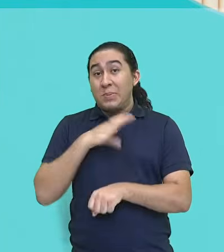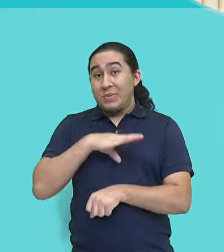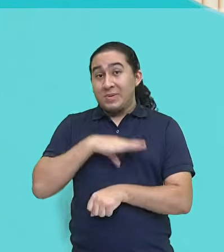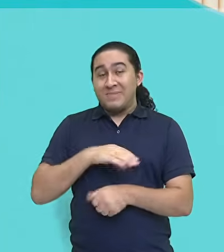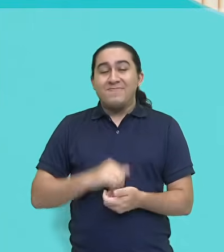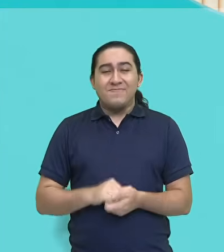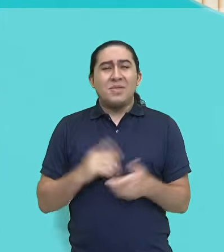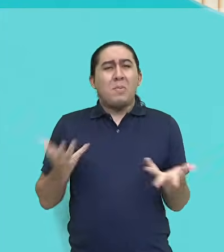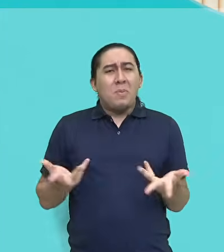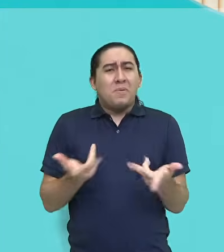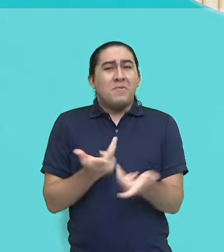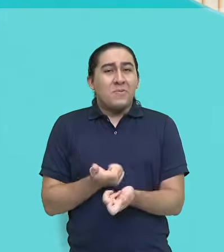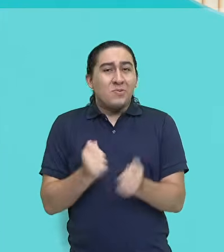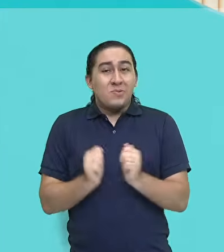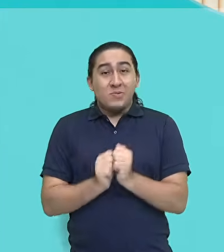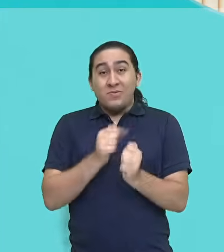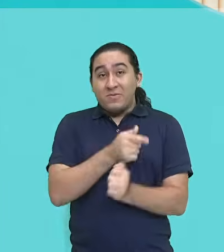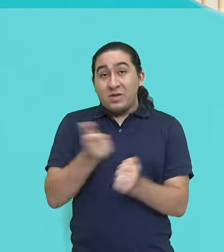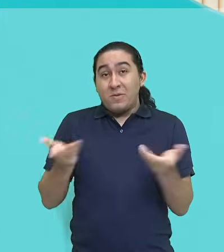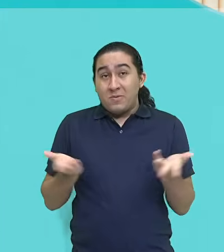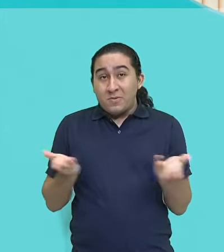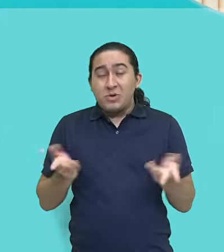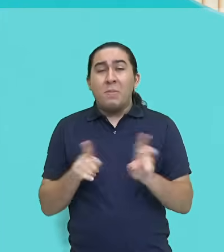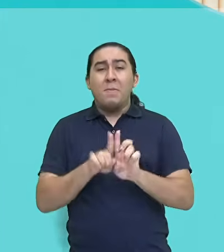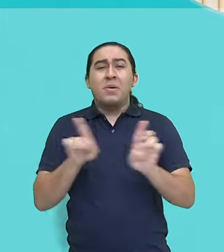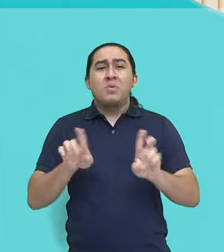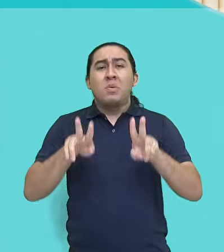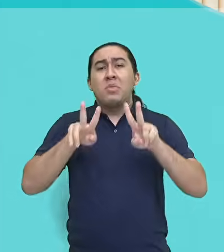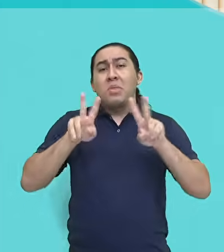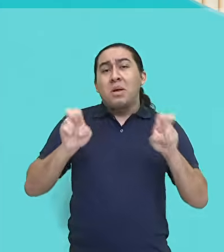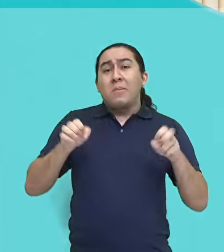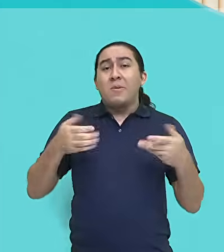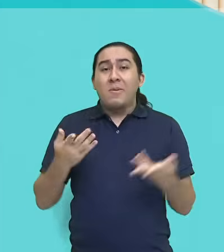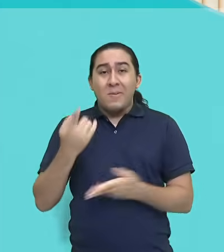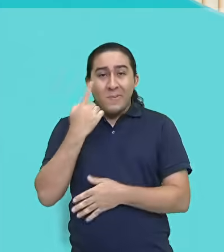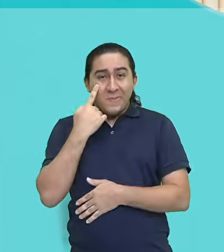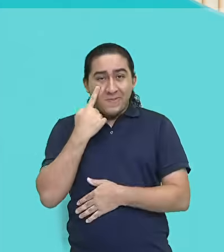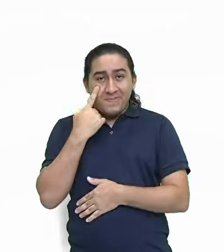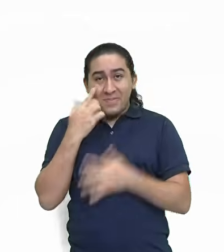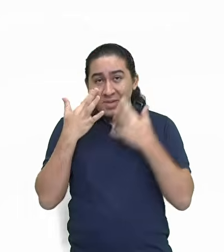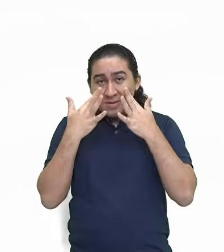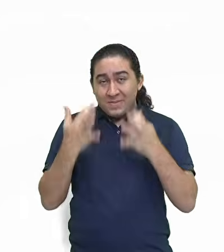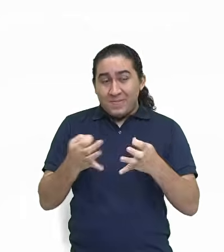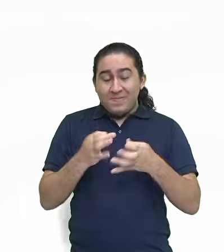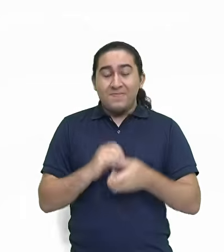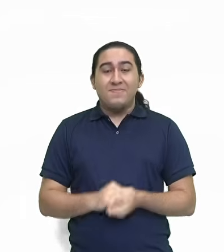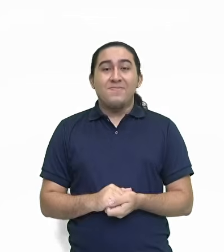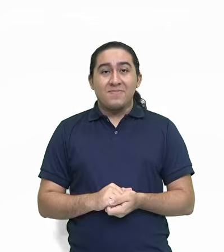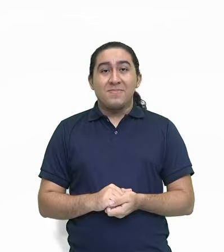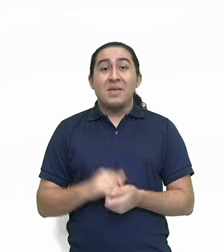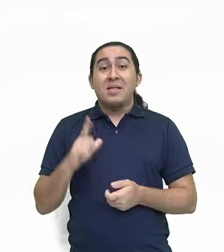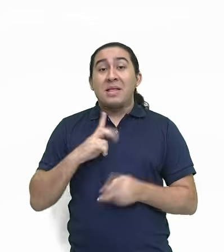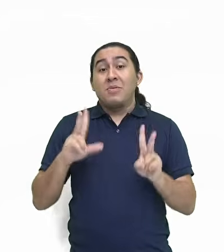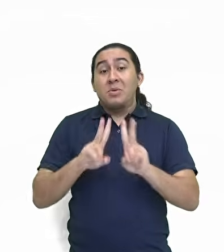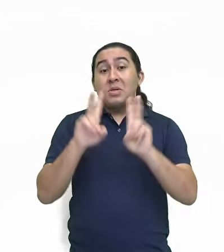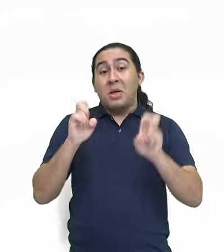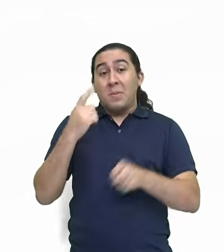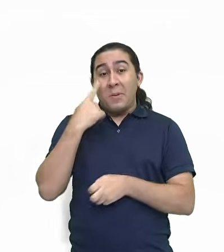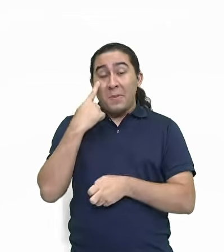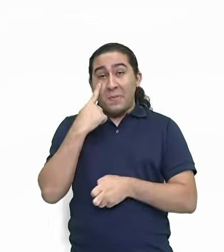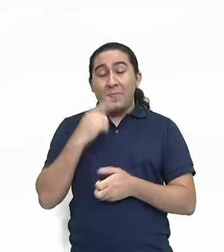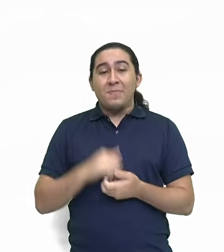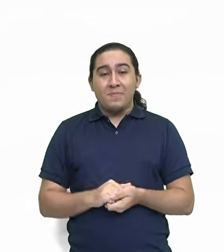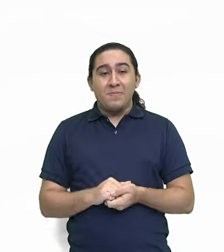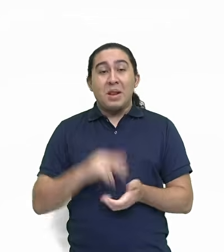é um prazer tê-los aqui. Afinal, o que nós vamos estudar nesta aula? Acompanhem comigo. Nós temos aí o nosso objeto de